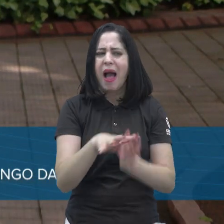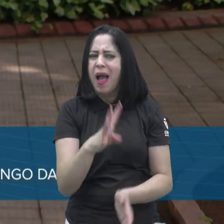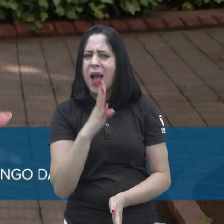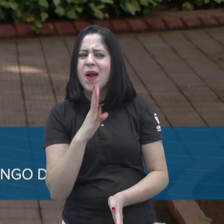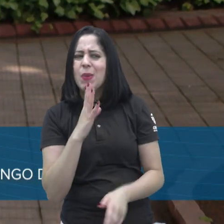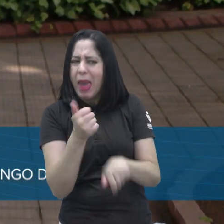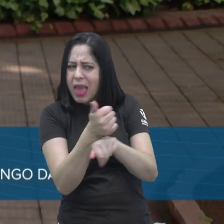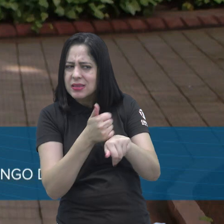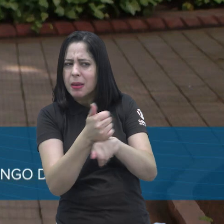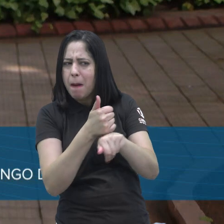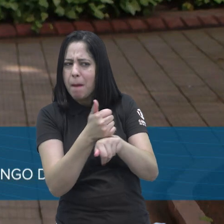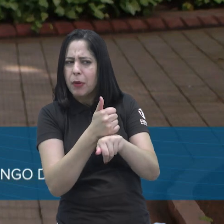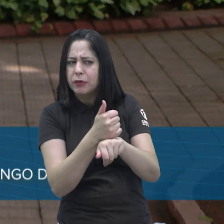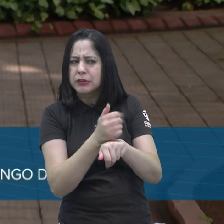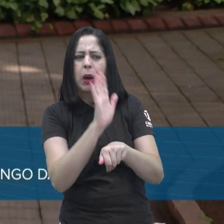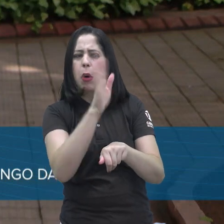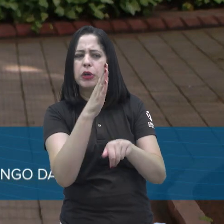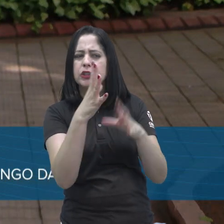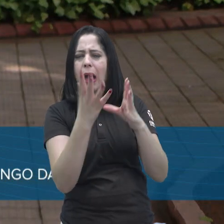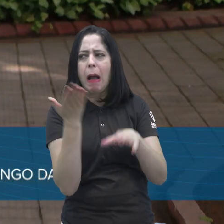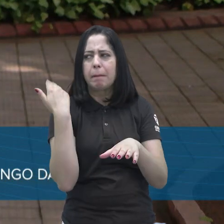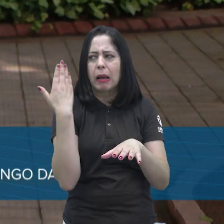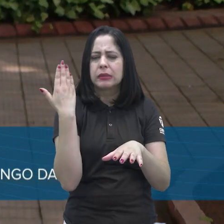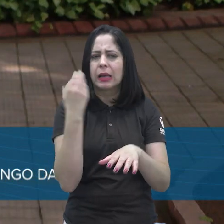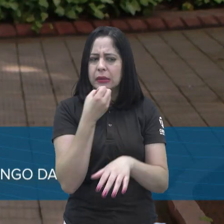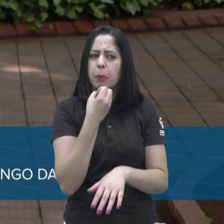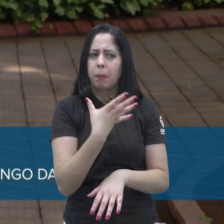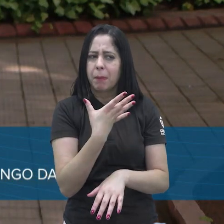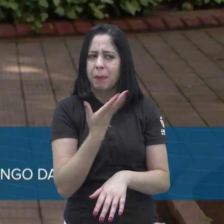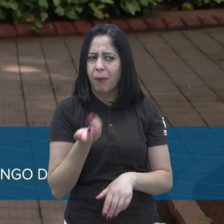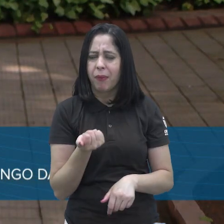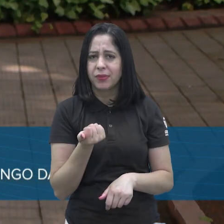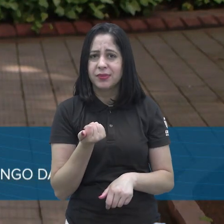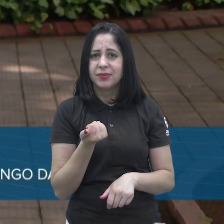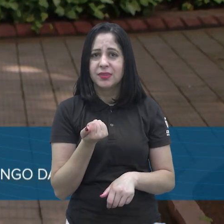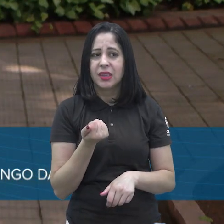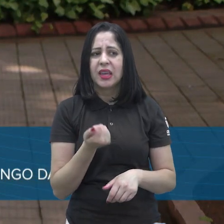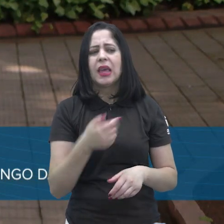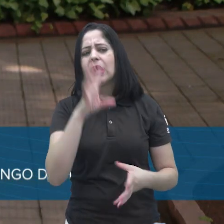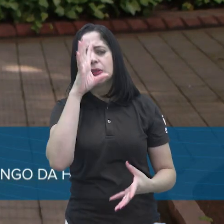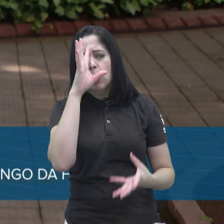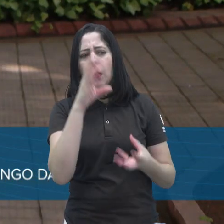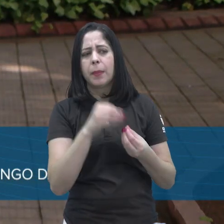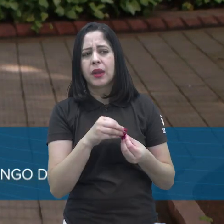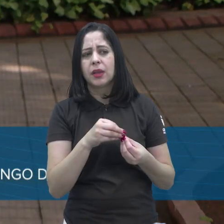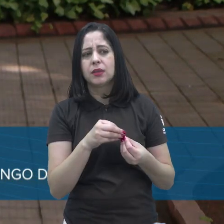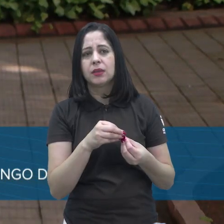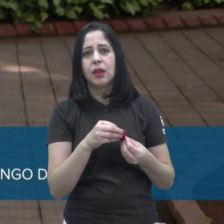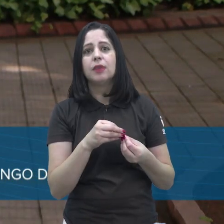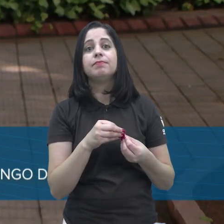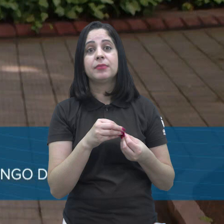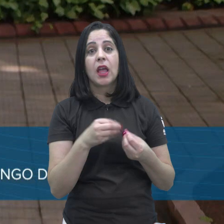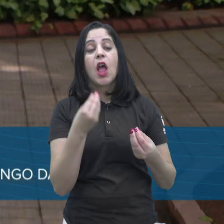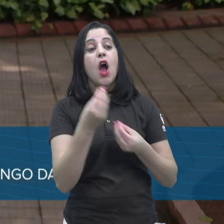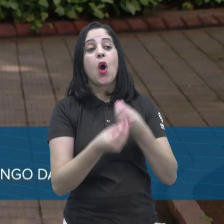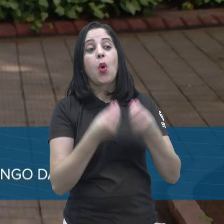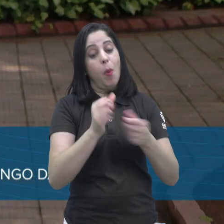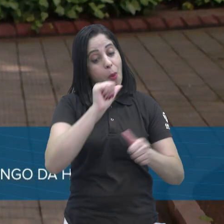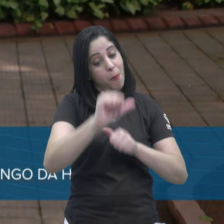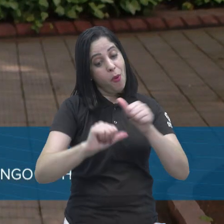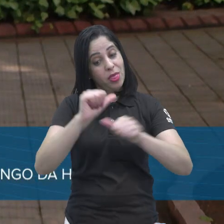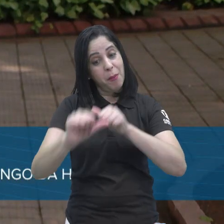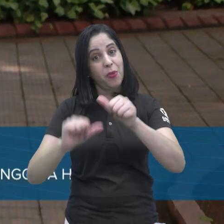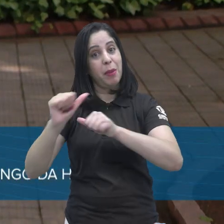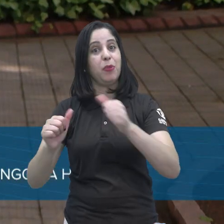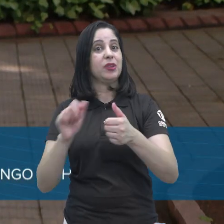população, ver se elas conhecem essas profissões que foram tão importantes para a evolução do mercado de trabalho e entender qual foi o papel e como é